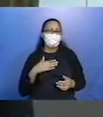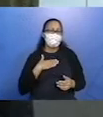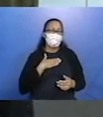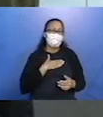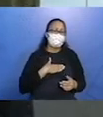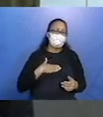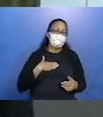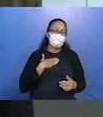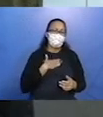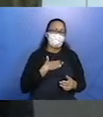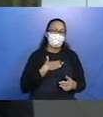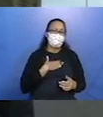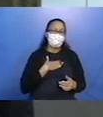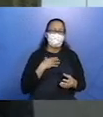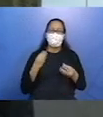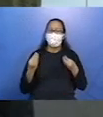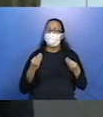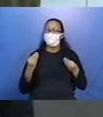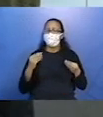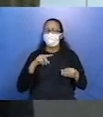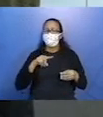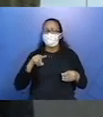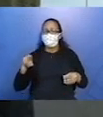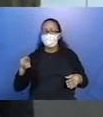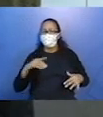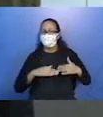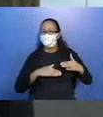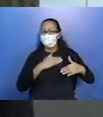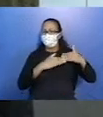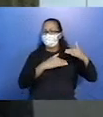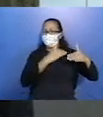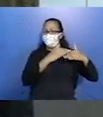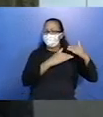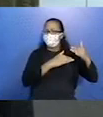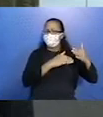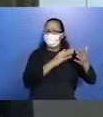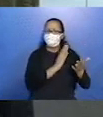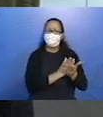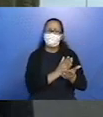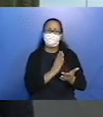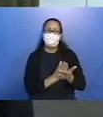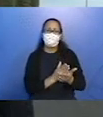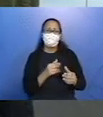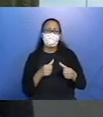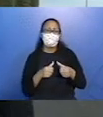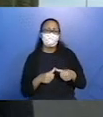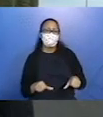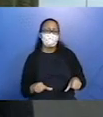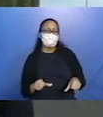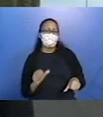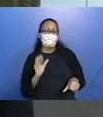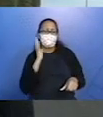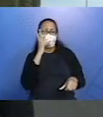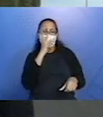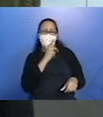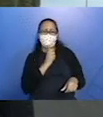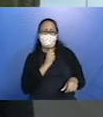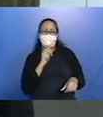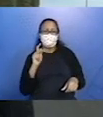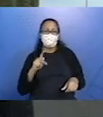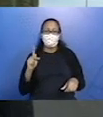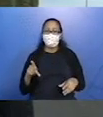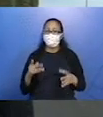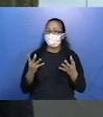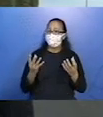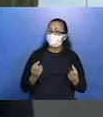já viram como vocês têm evoluído? Como os cadernos estão ficando bonitos? Eu recebo fotos de